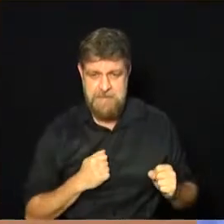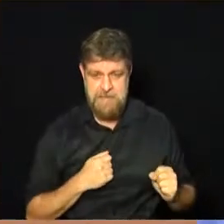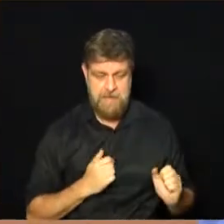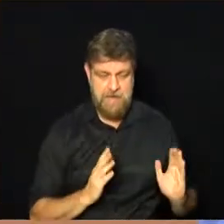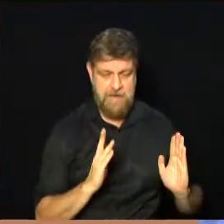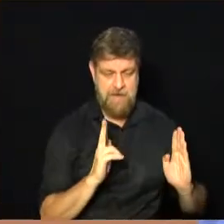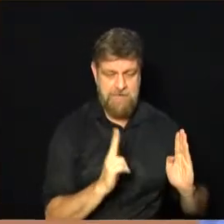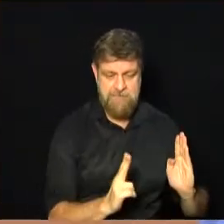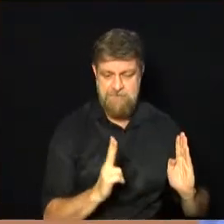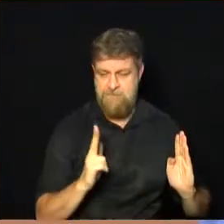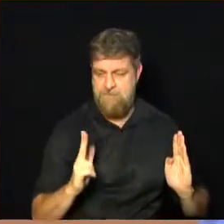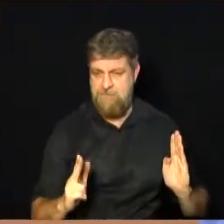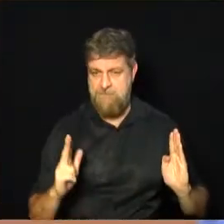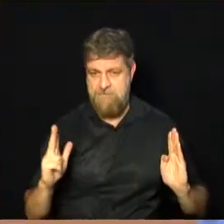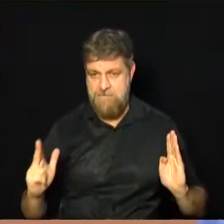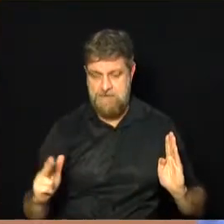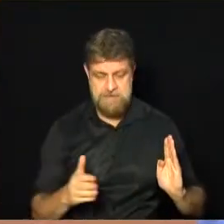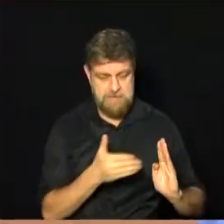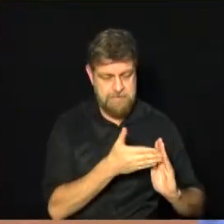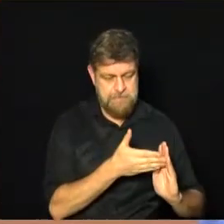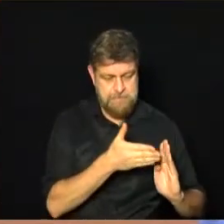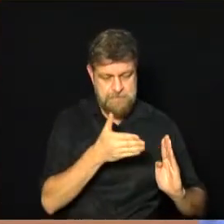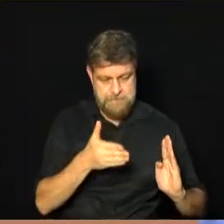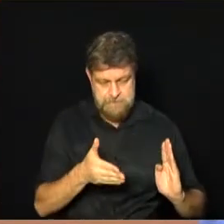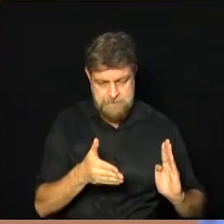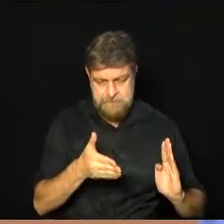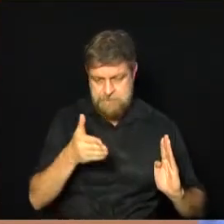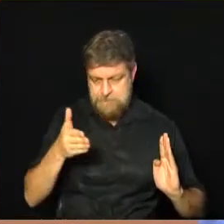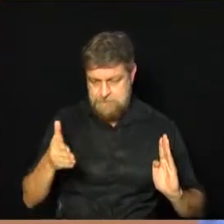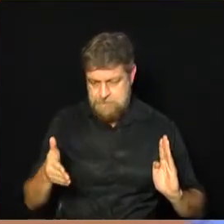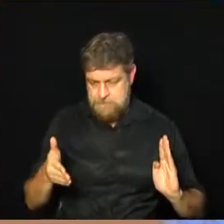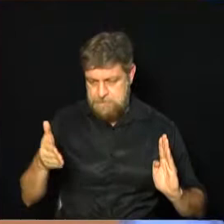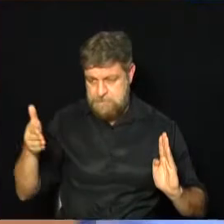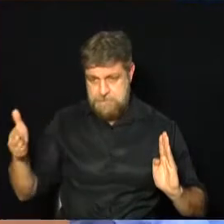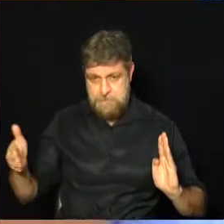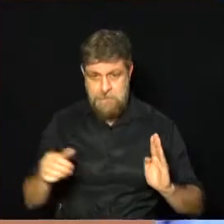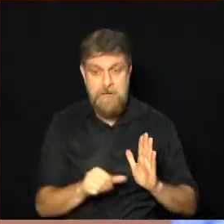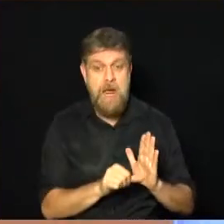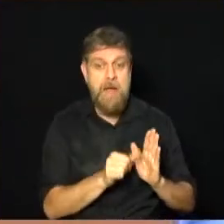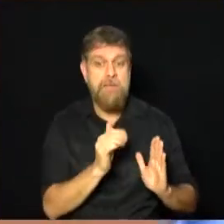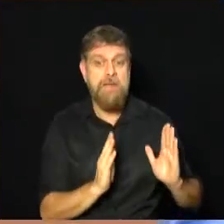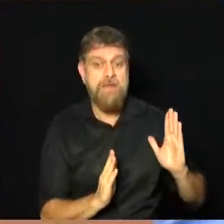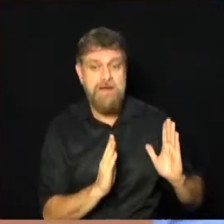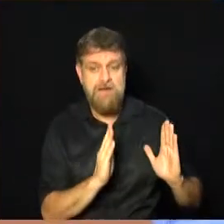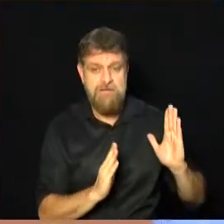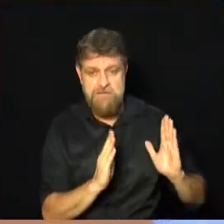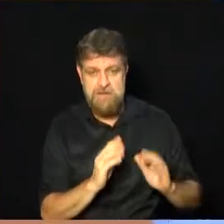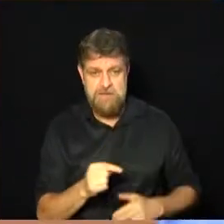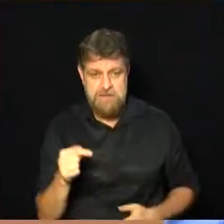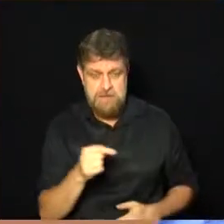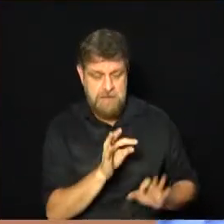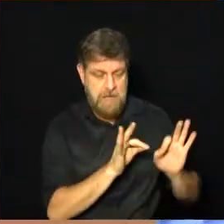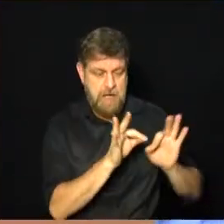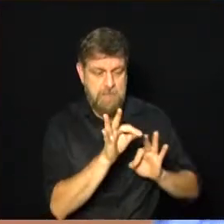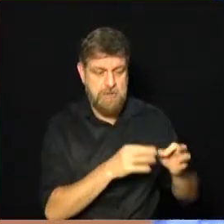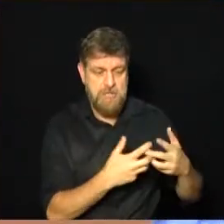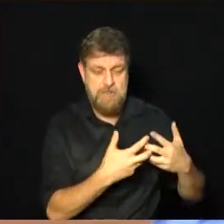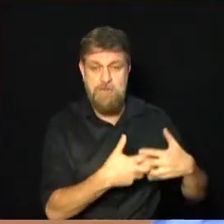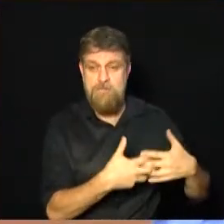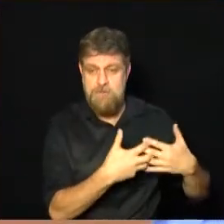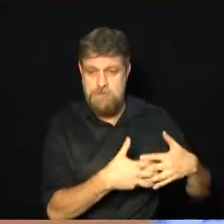são sequenciais e inevitáveis. A primeira fase é essa do chamado projeto funcional, que é o